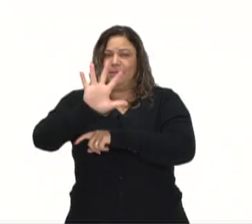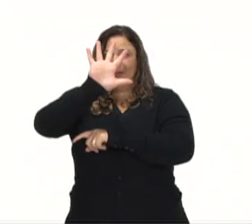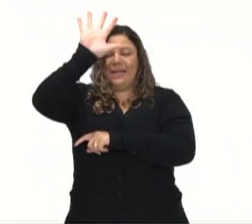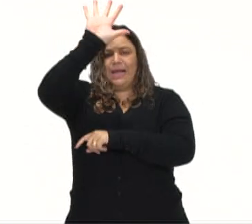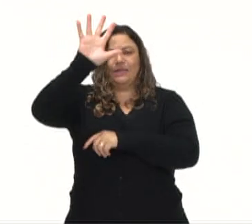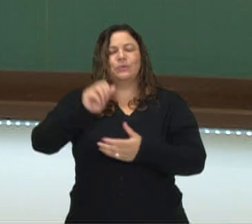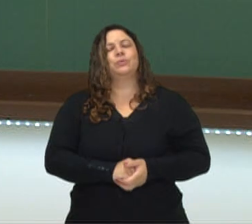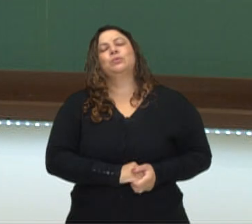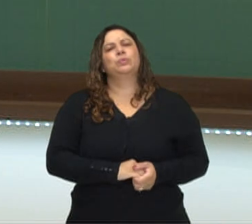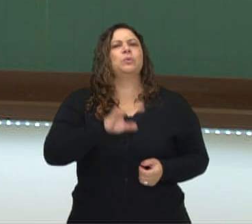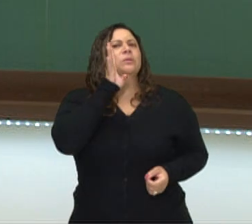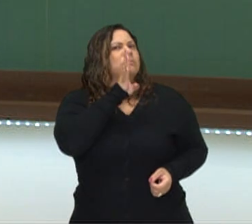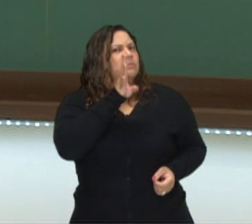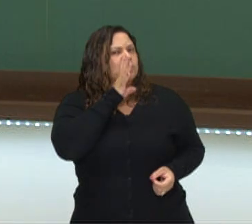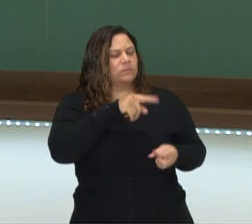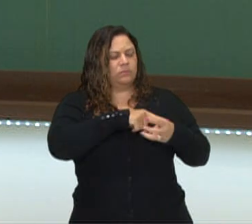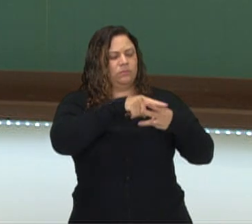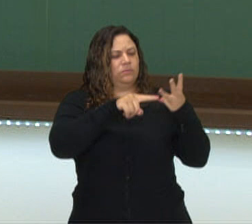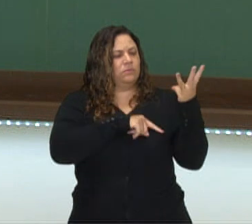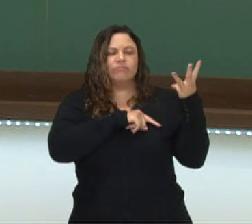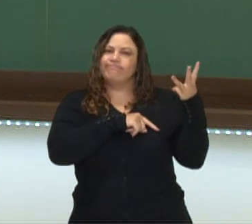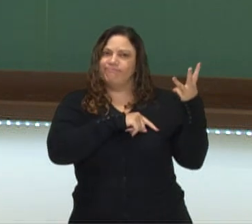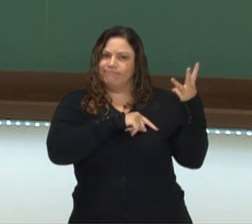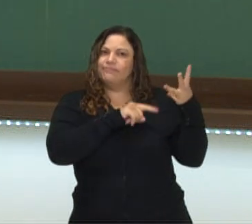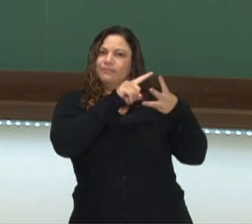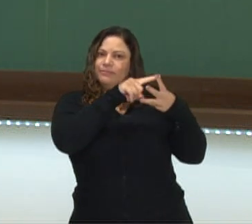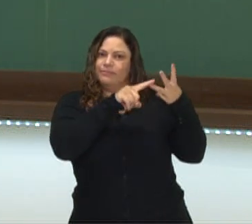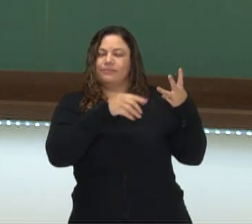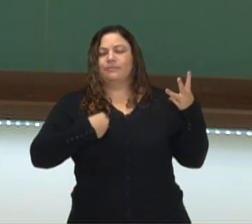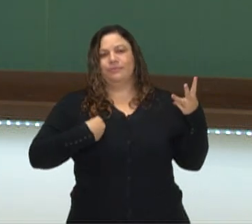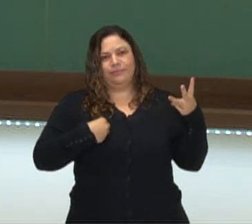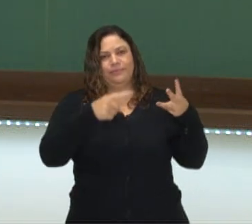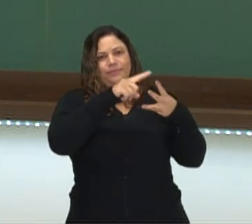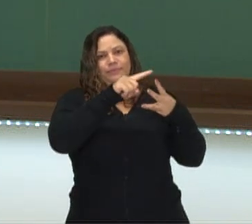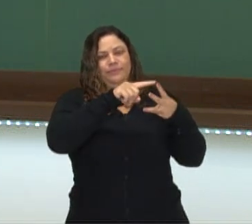tornando-se, portanto, como resultado final, as misturas.